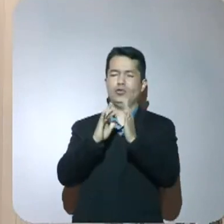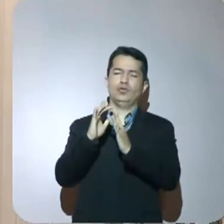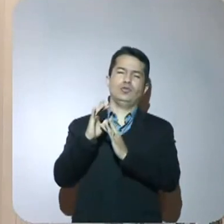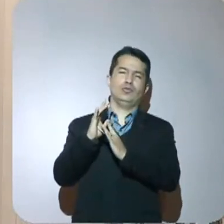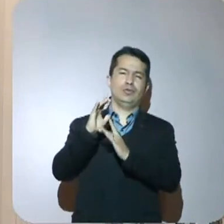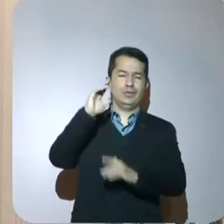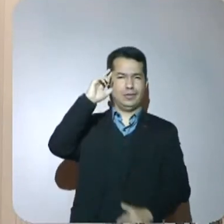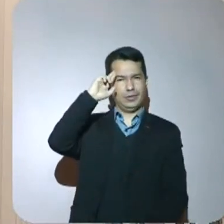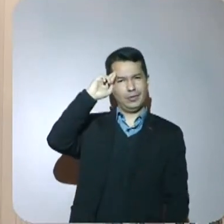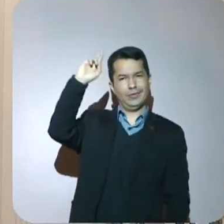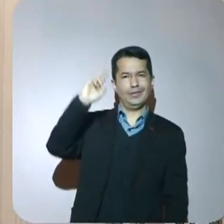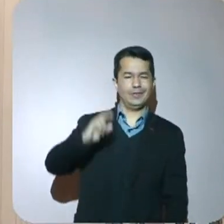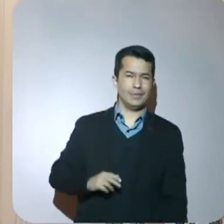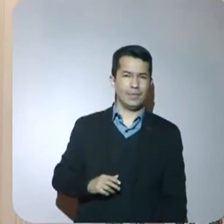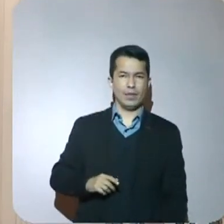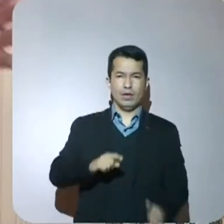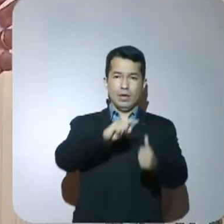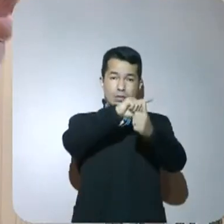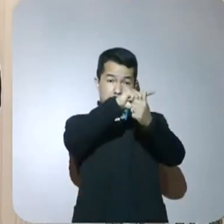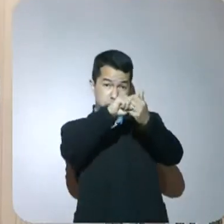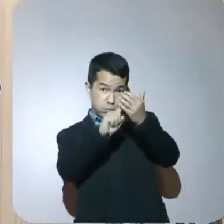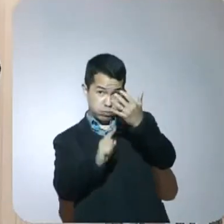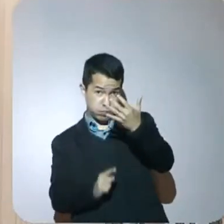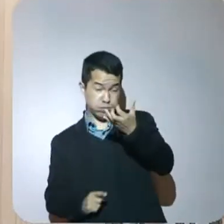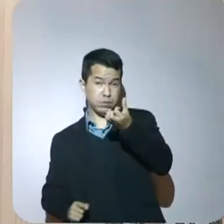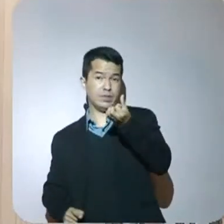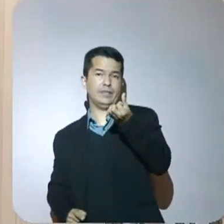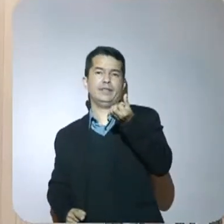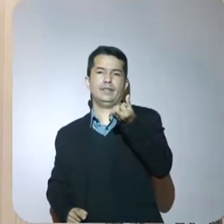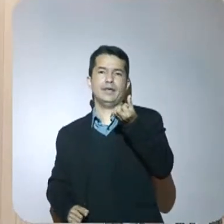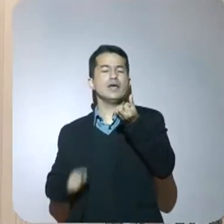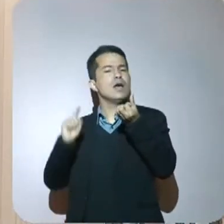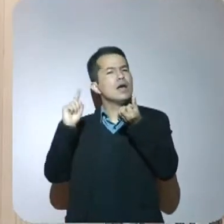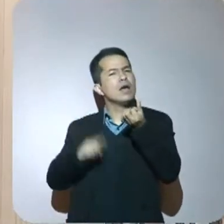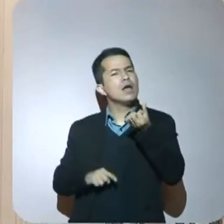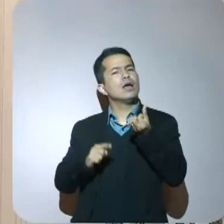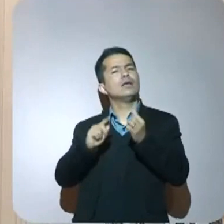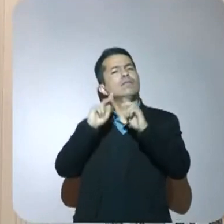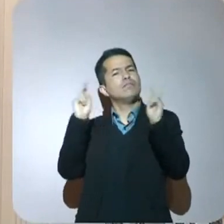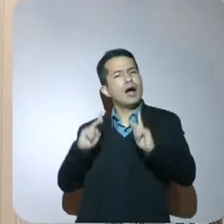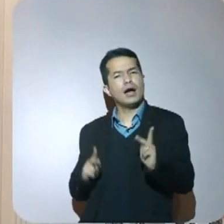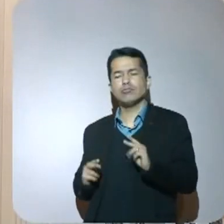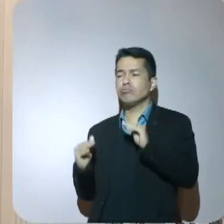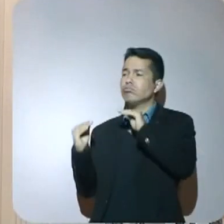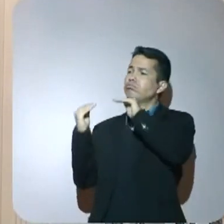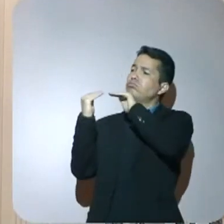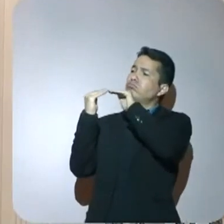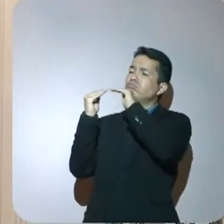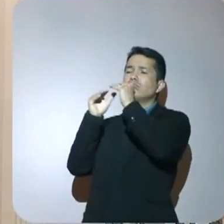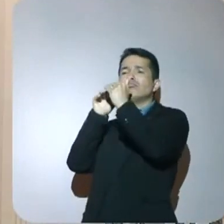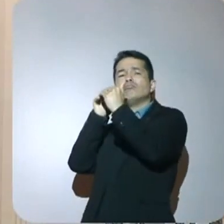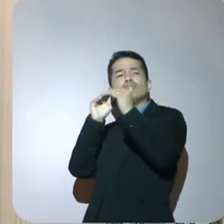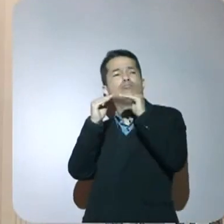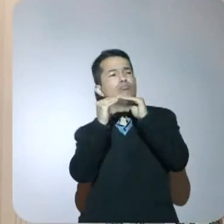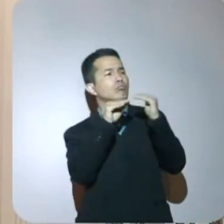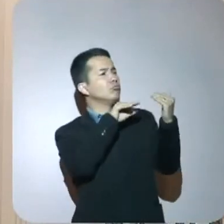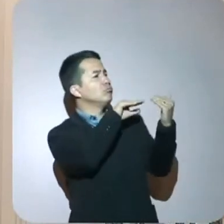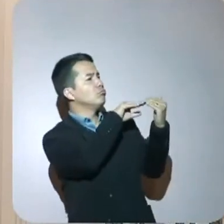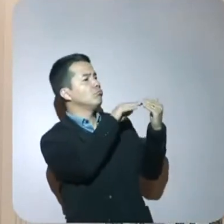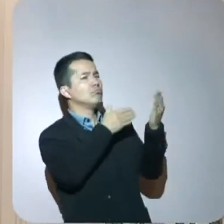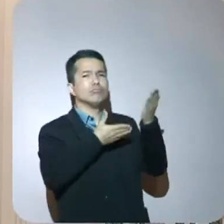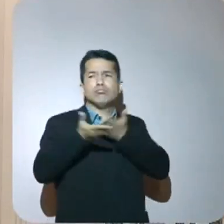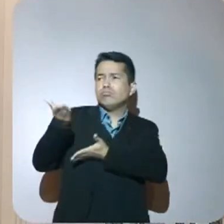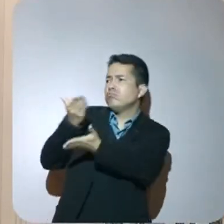é a sua capacidade de viver paz entre os irmãos. Anos atrás eu preguei um